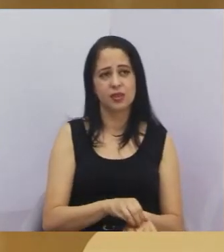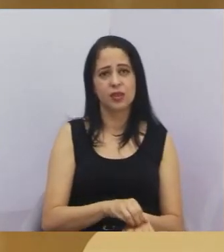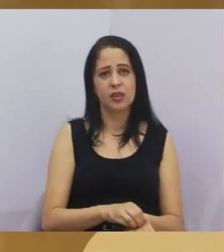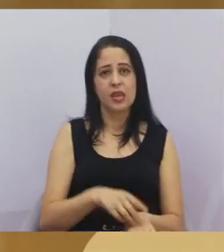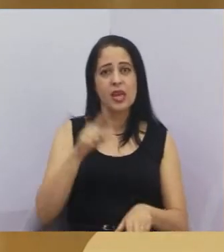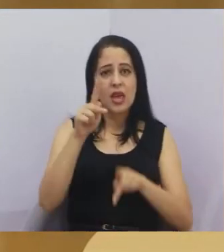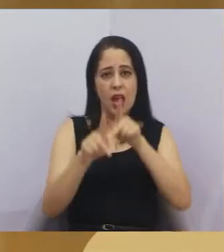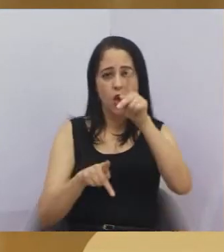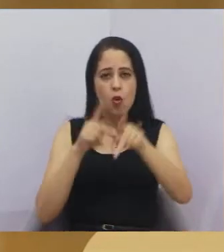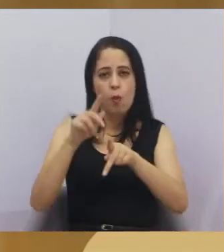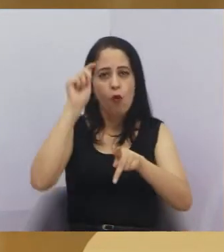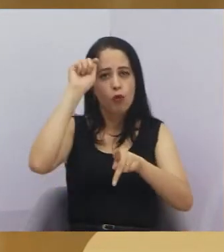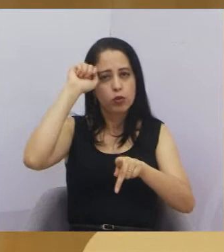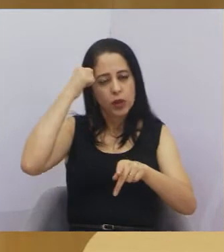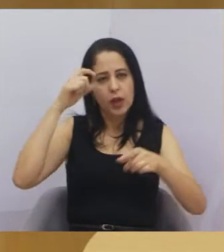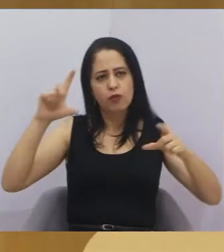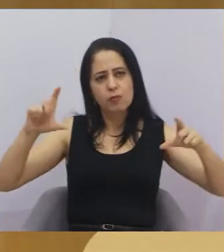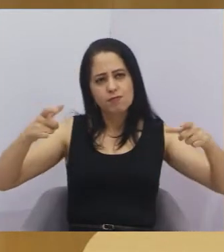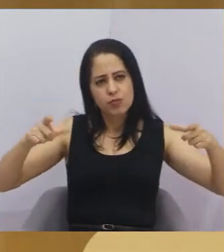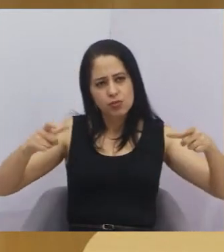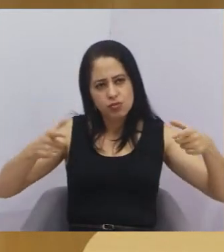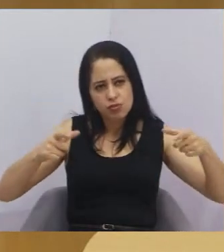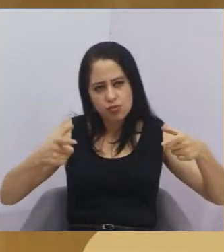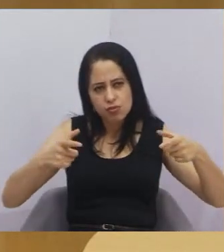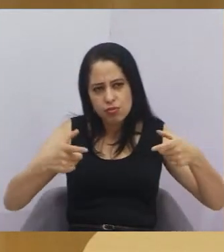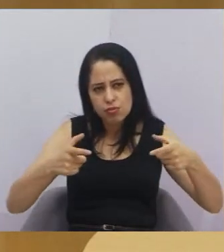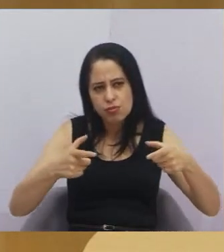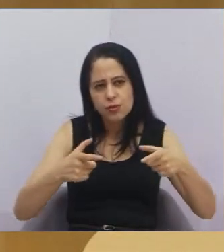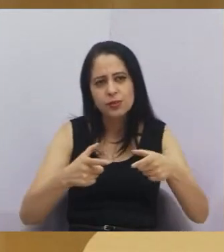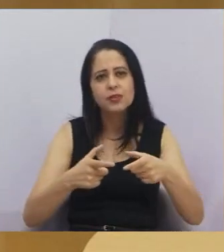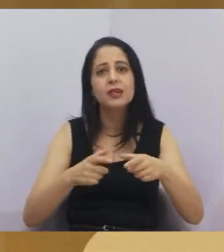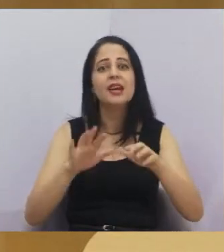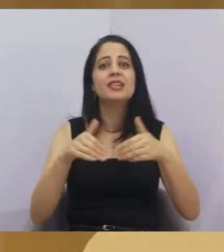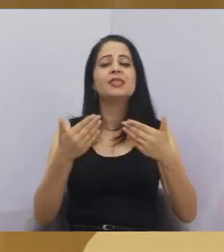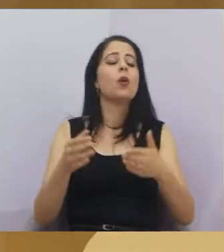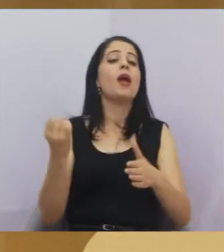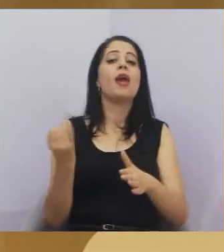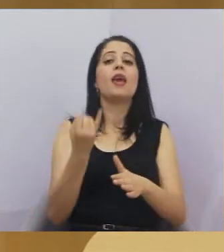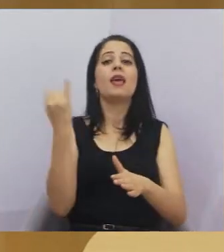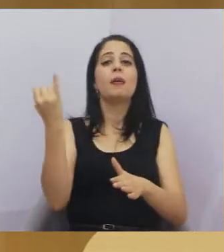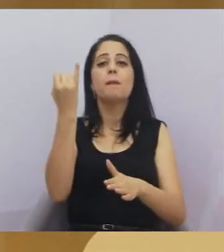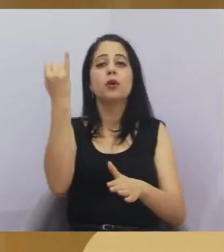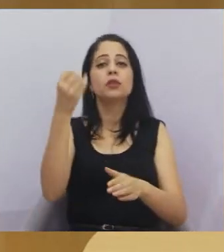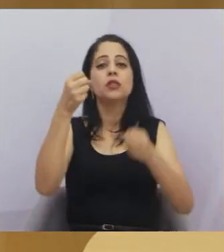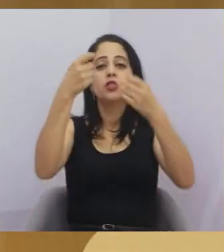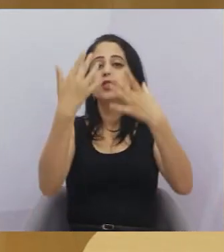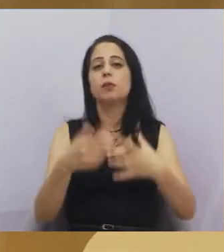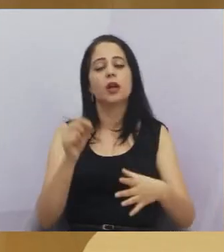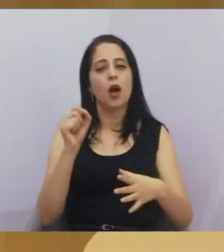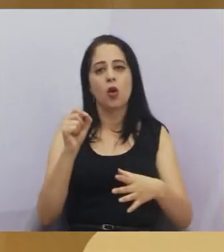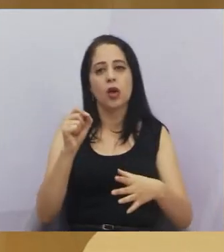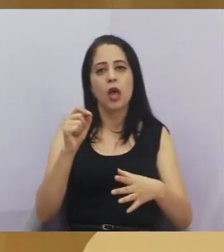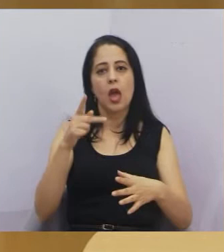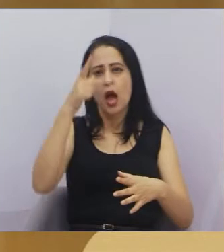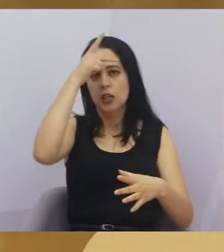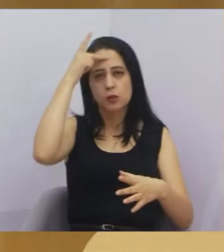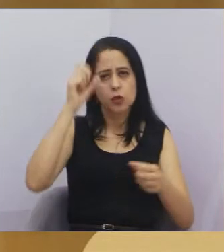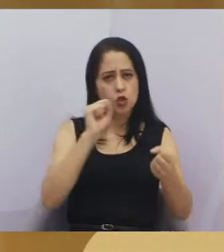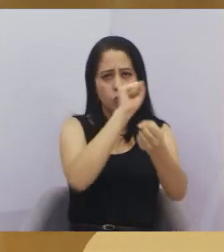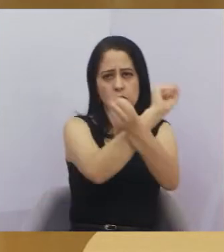drástica desses povos. É fundamental dizer que as pessoas não são escravos, e sim seres